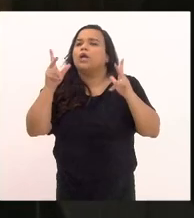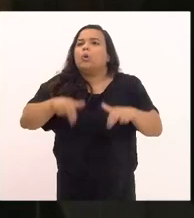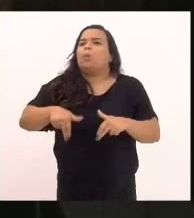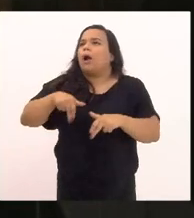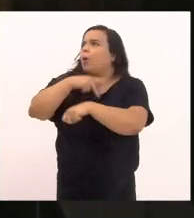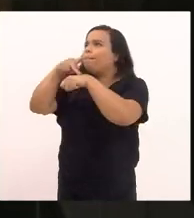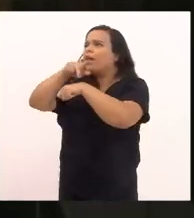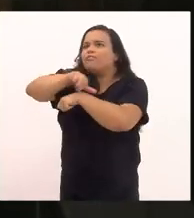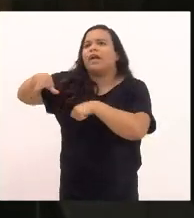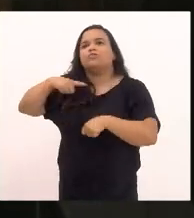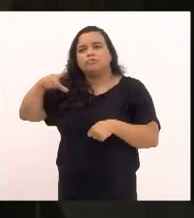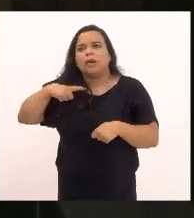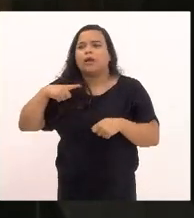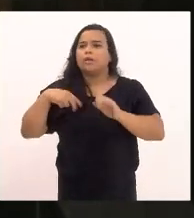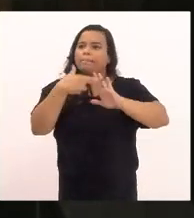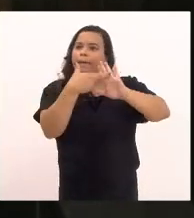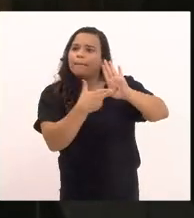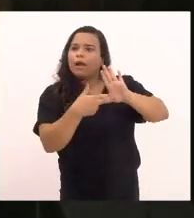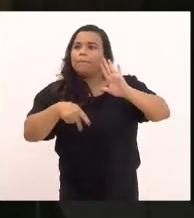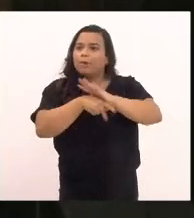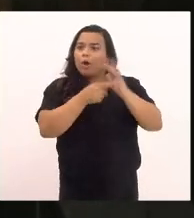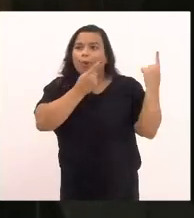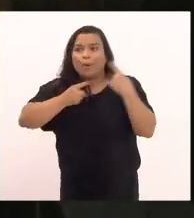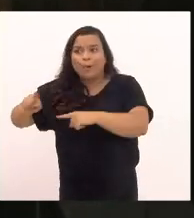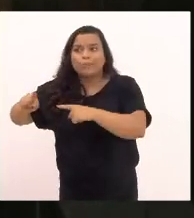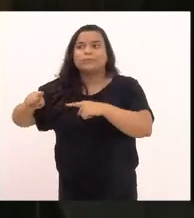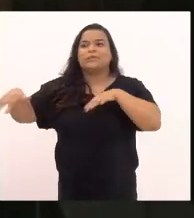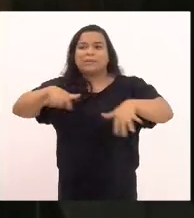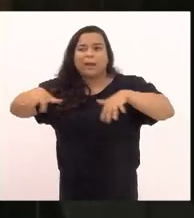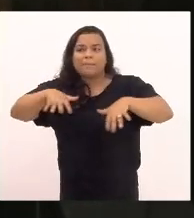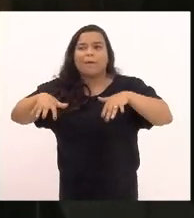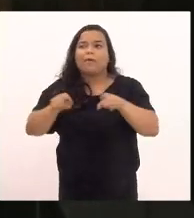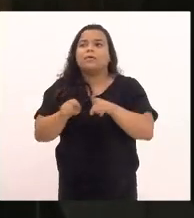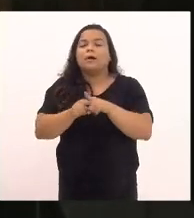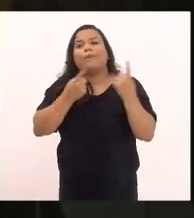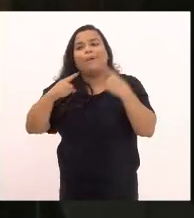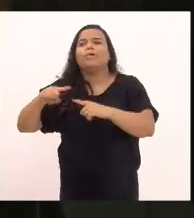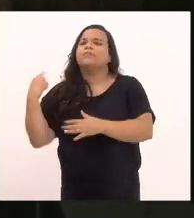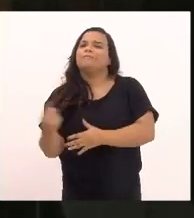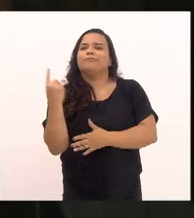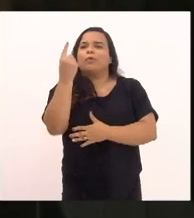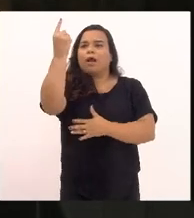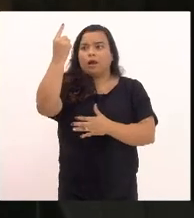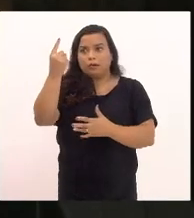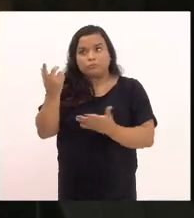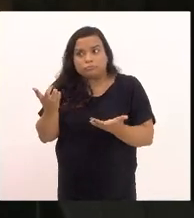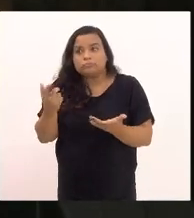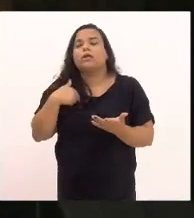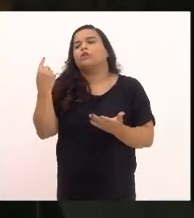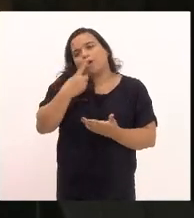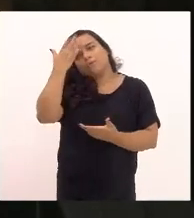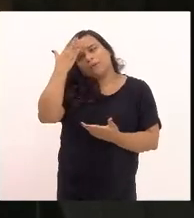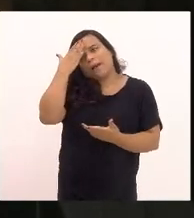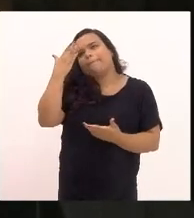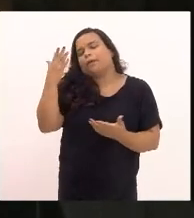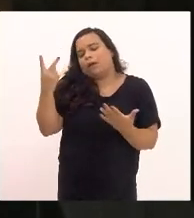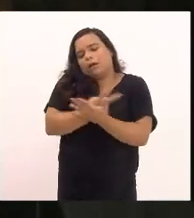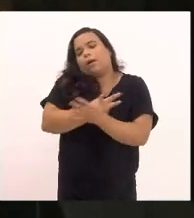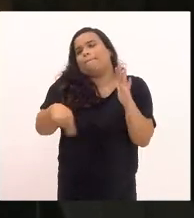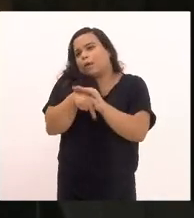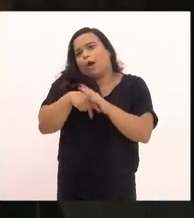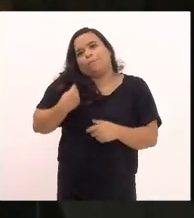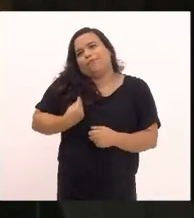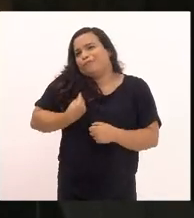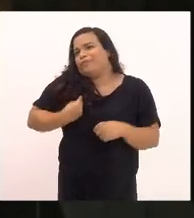terremotos, contra furacões, a gente precisa entender, infelizmente, que isso tem feito parte da nossa realidade